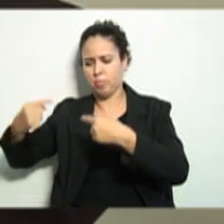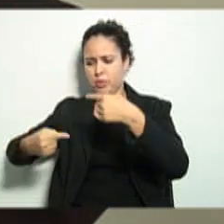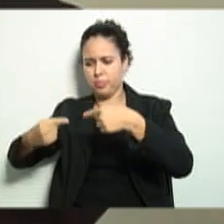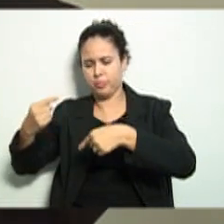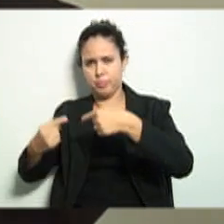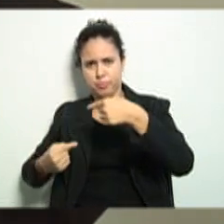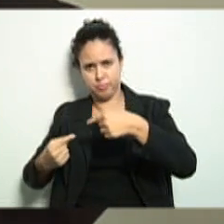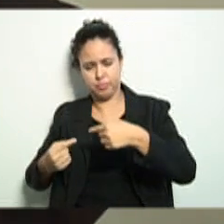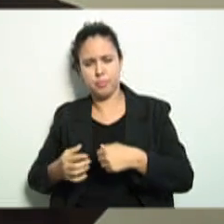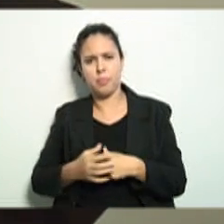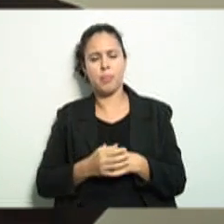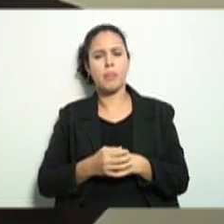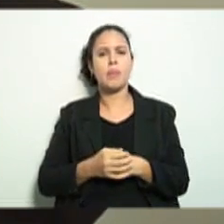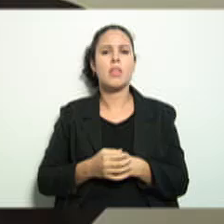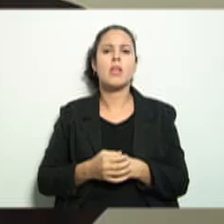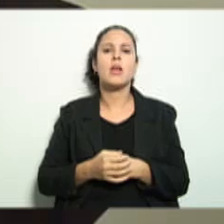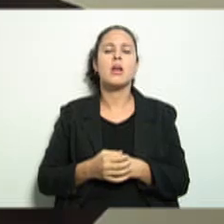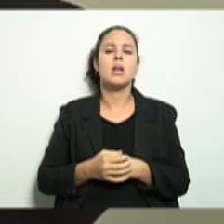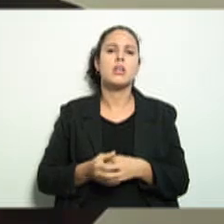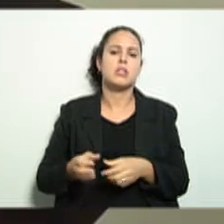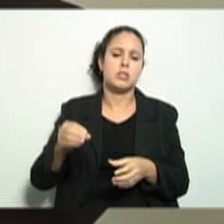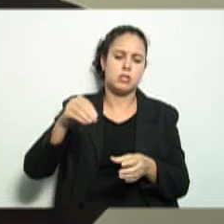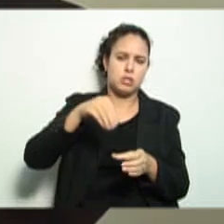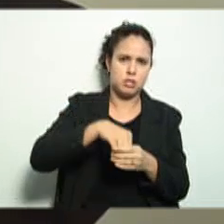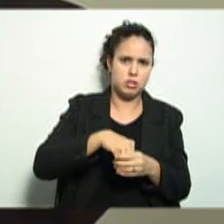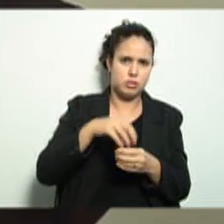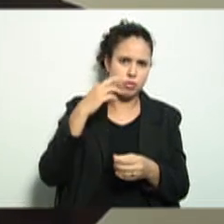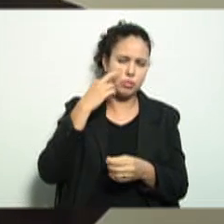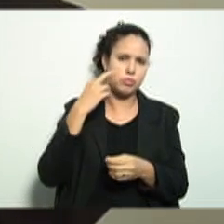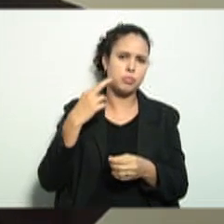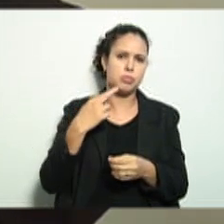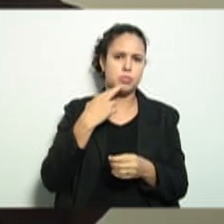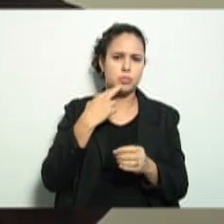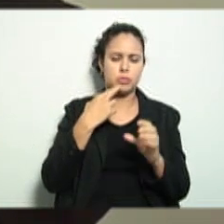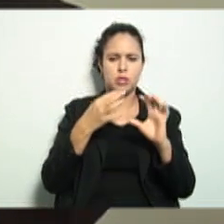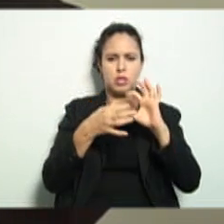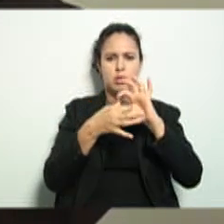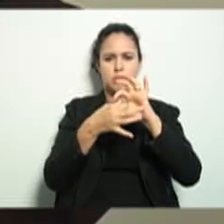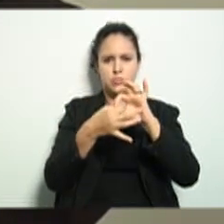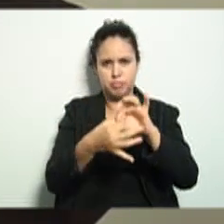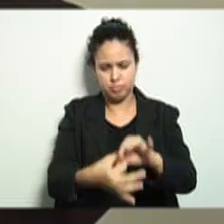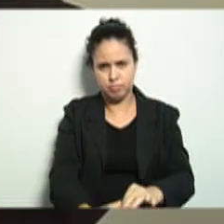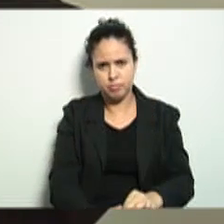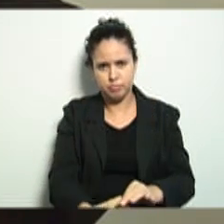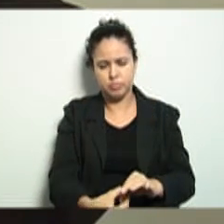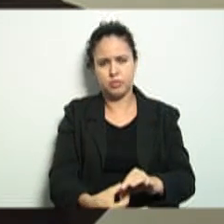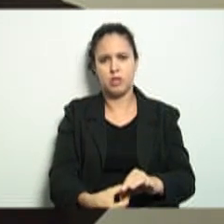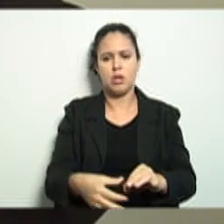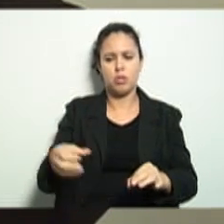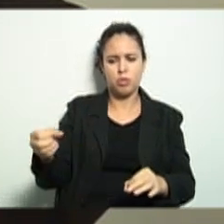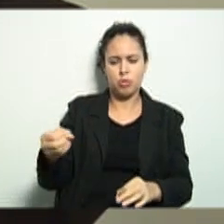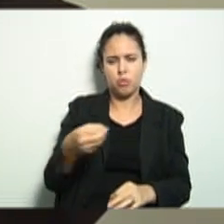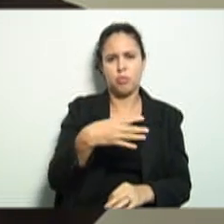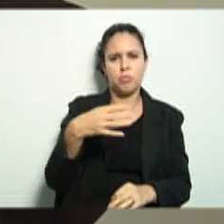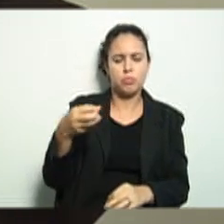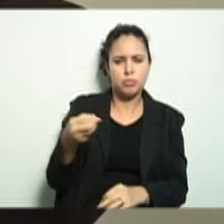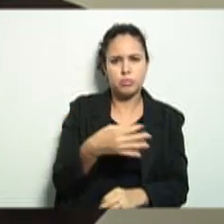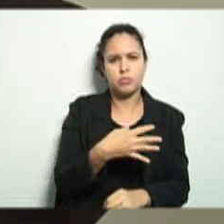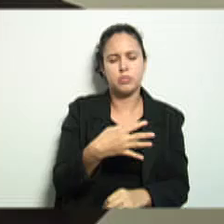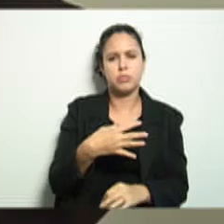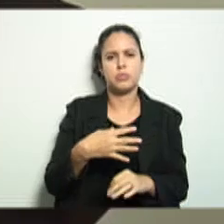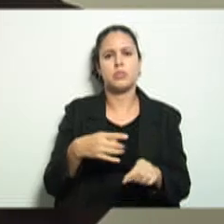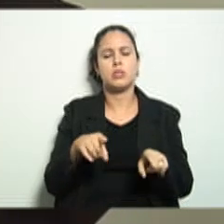seja aliar o setor produtivo buscando ser competitivo por meio da inovação e o setor